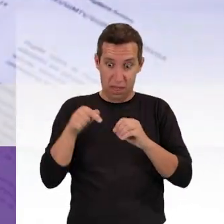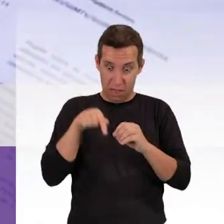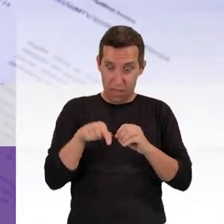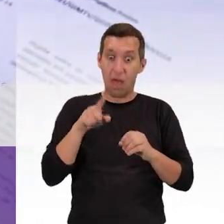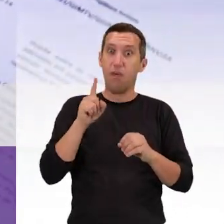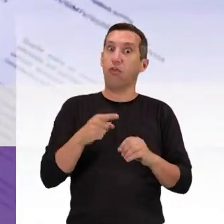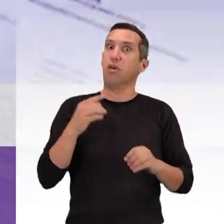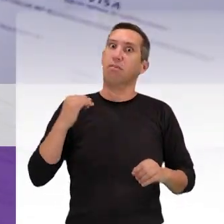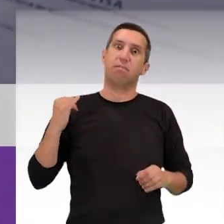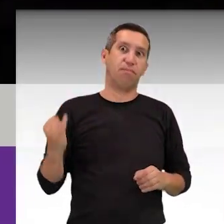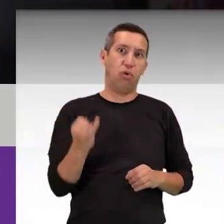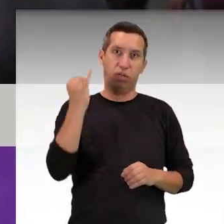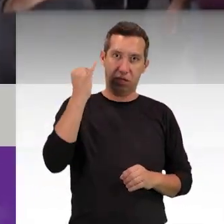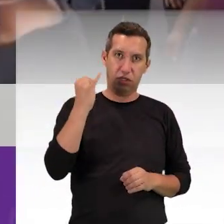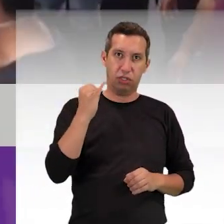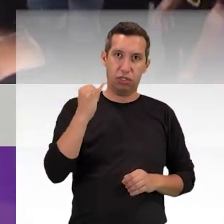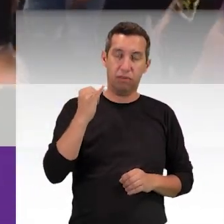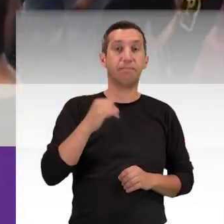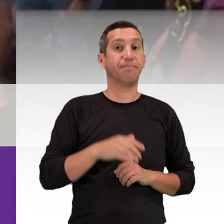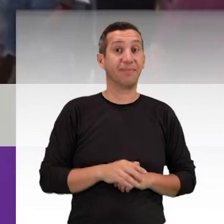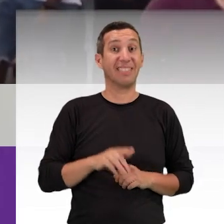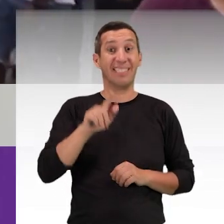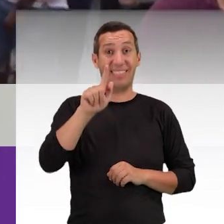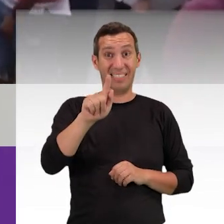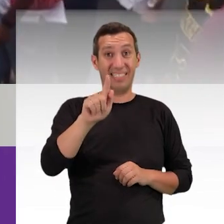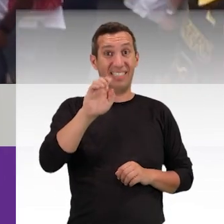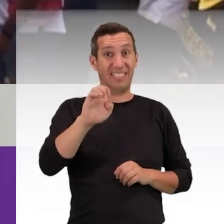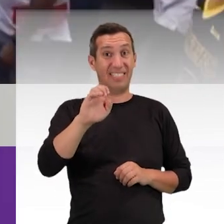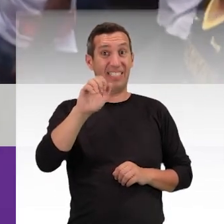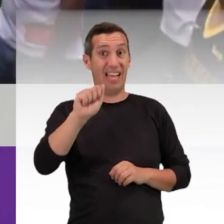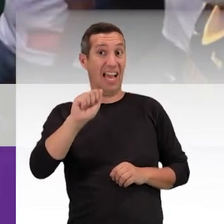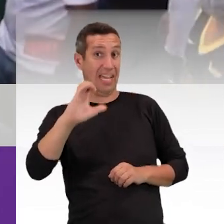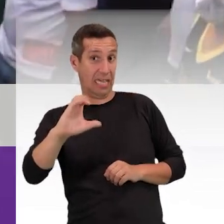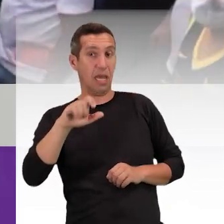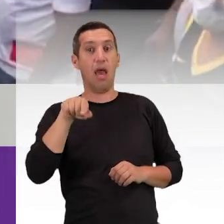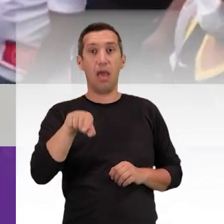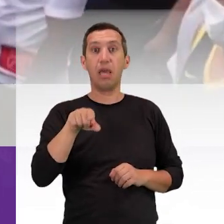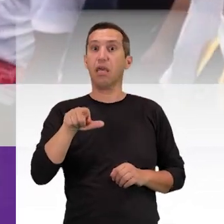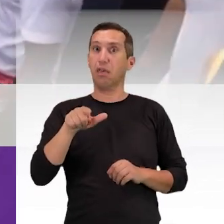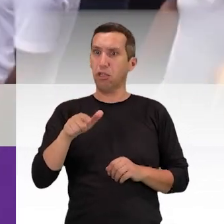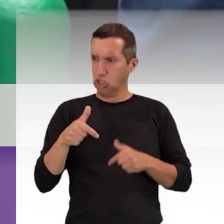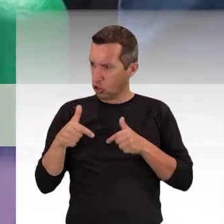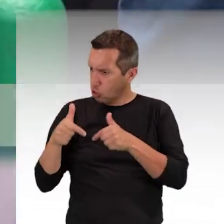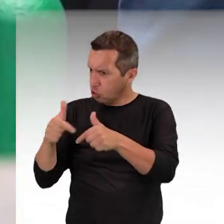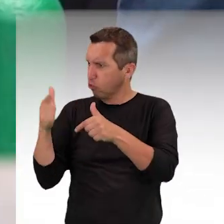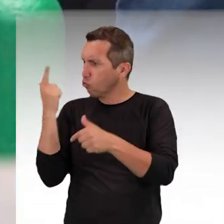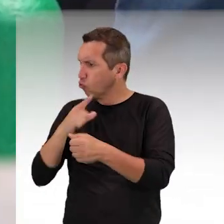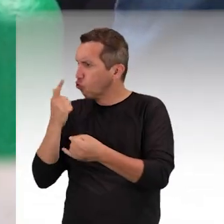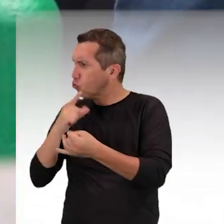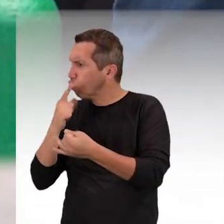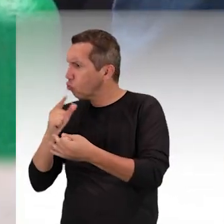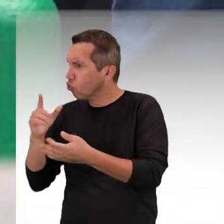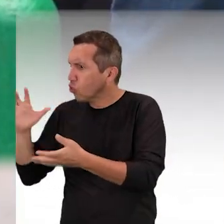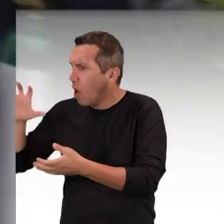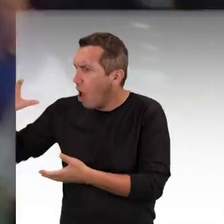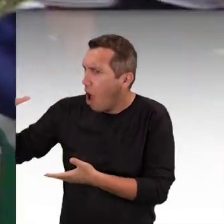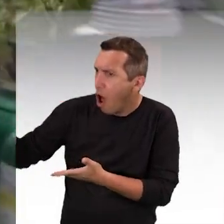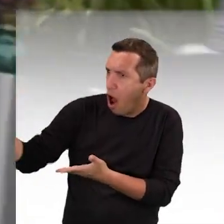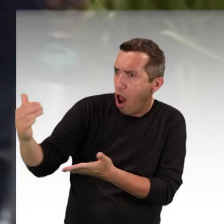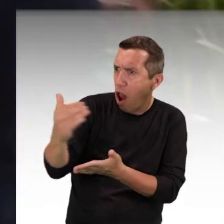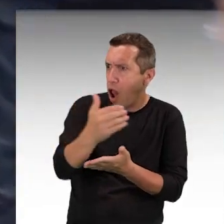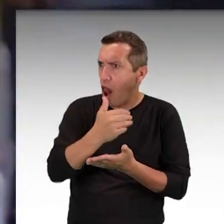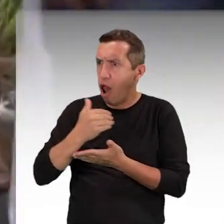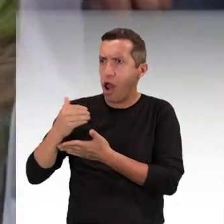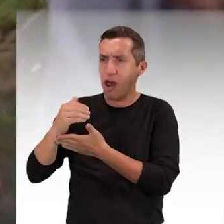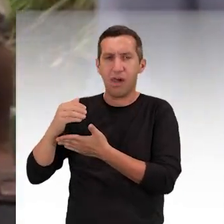foi fundamental. O GIAC atuou de forma direta para conseguir fornecimento de oxigênio emergencial com